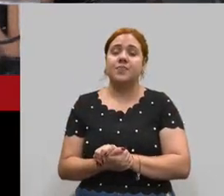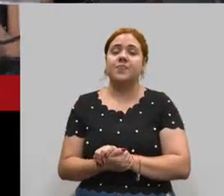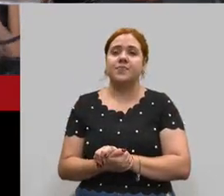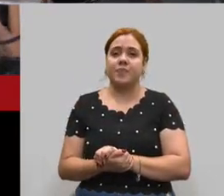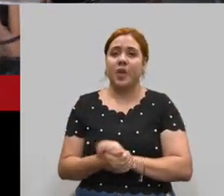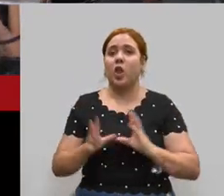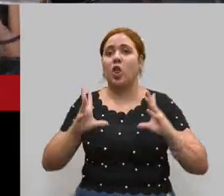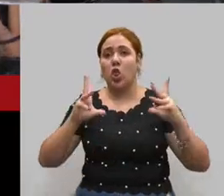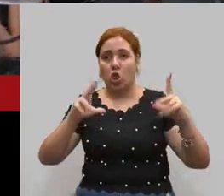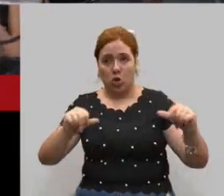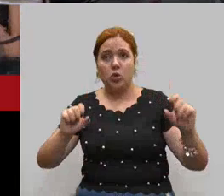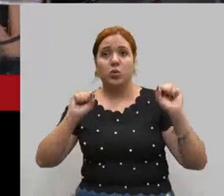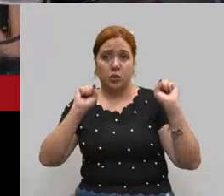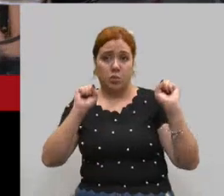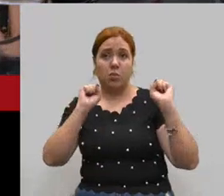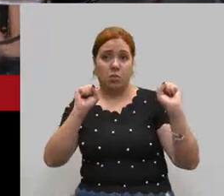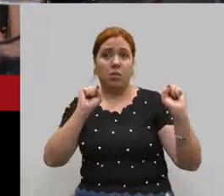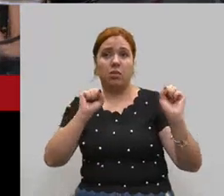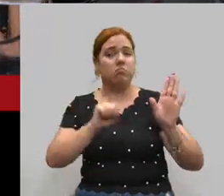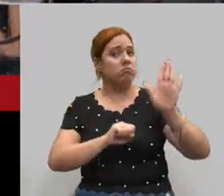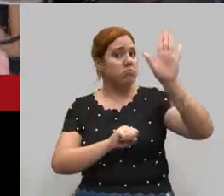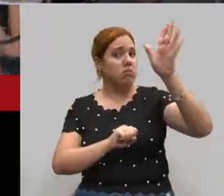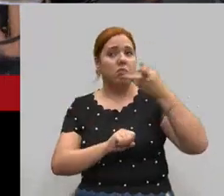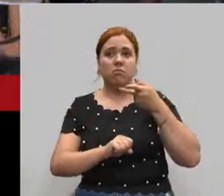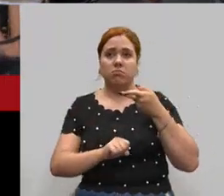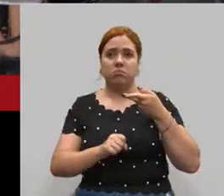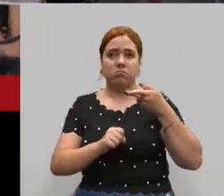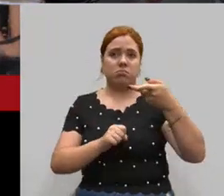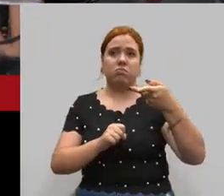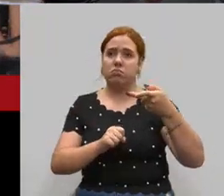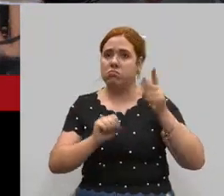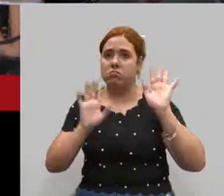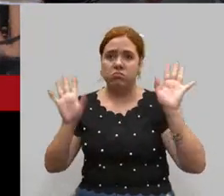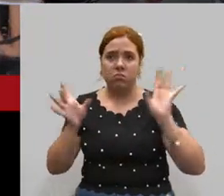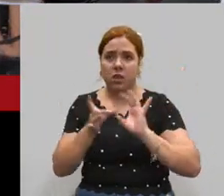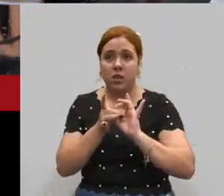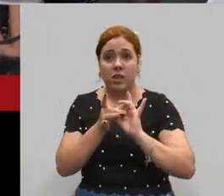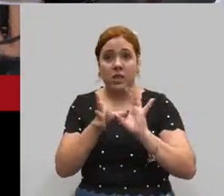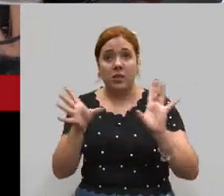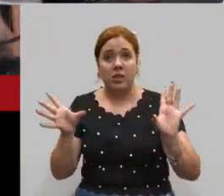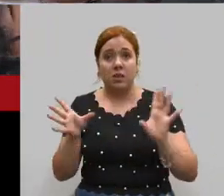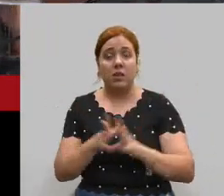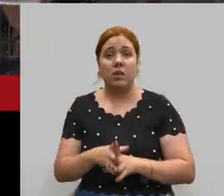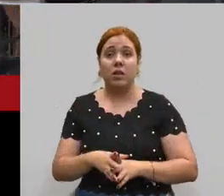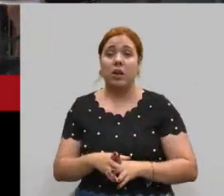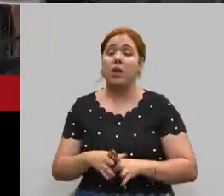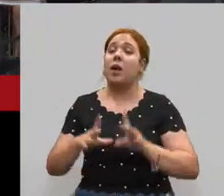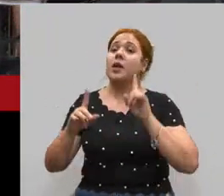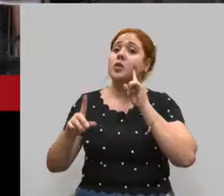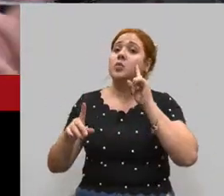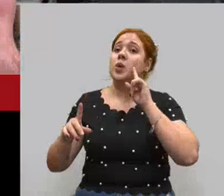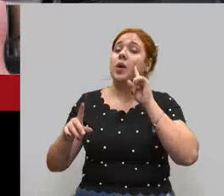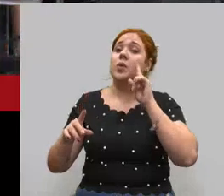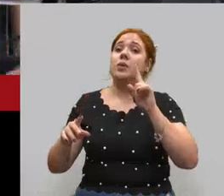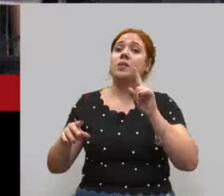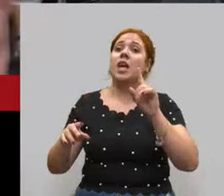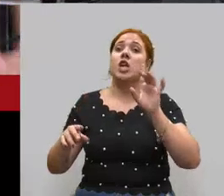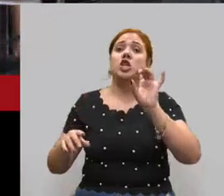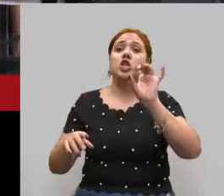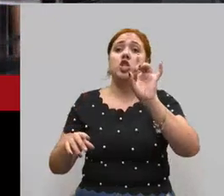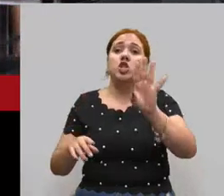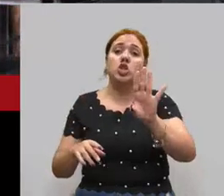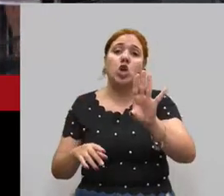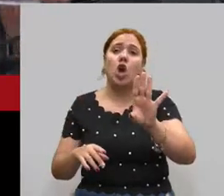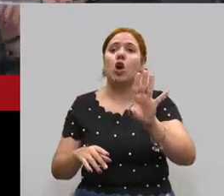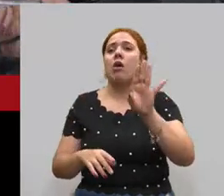aí é um assunto interessante que nós estamos falando aqui representando Todo o estado não é só Vespasiano não